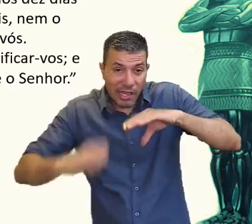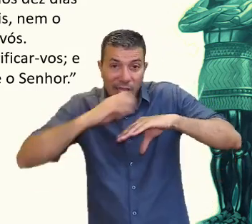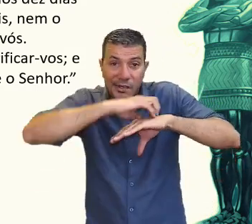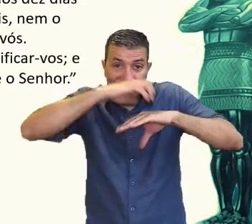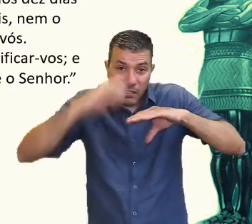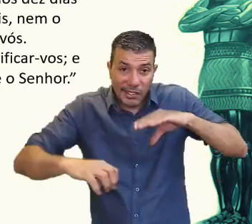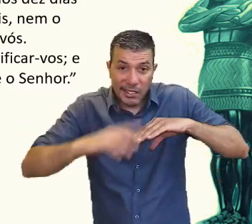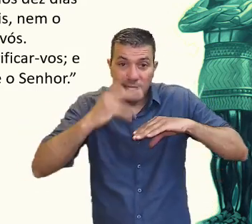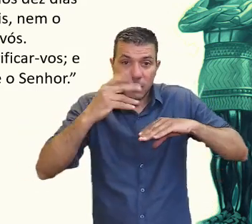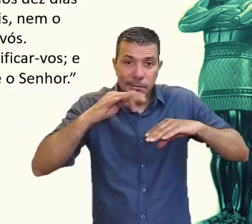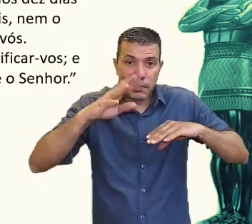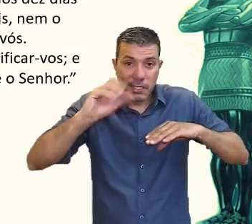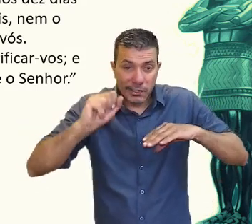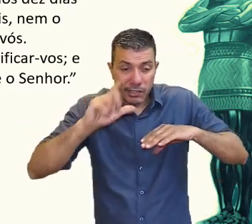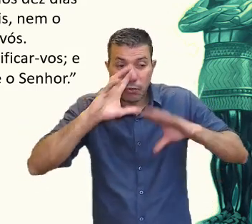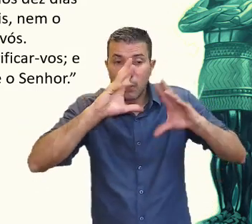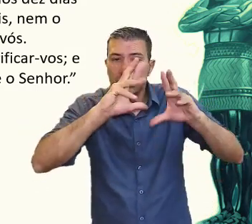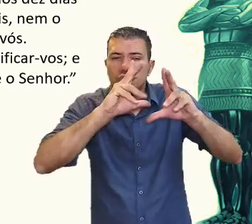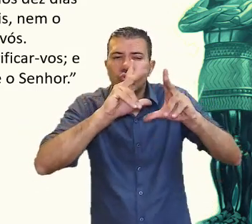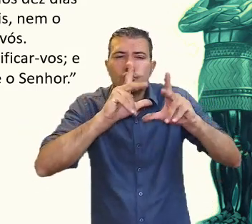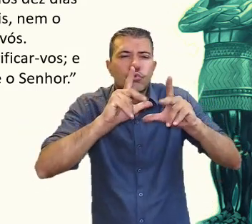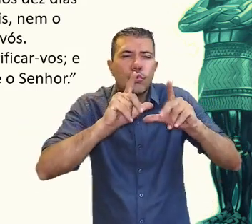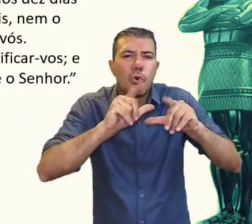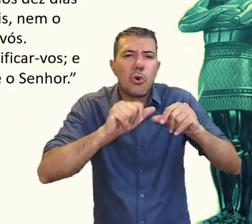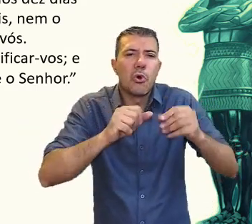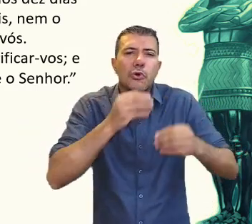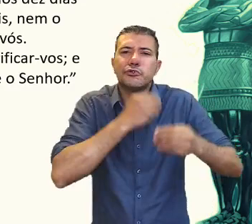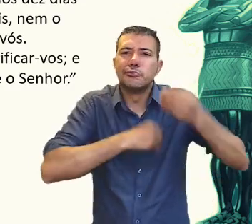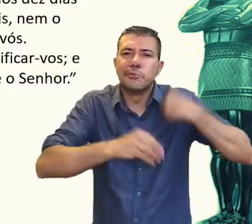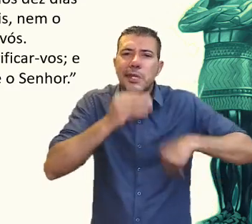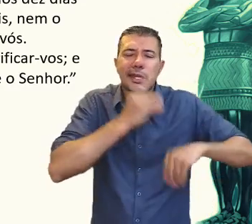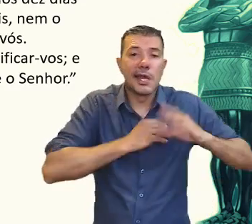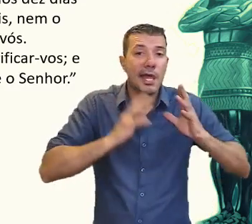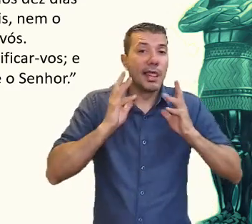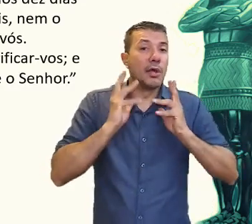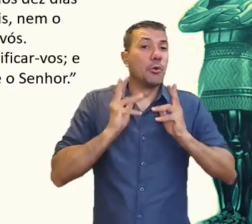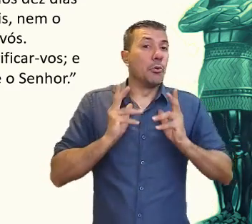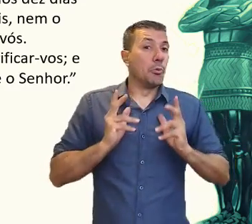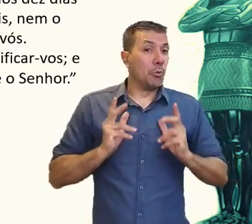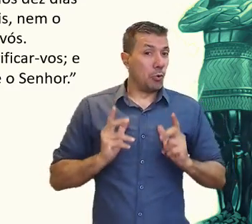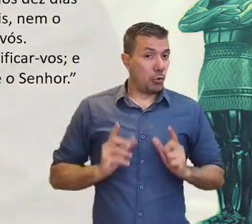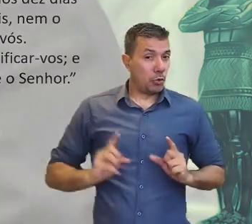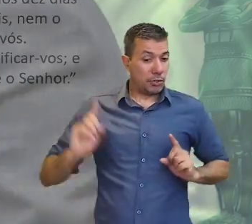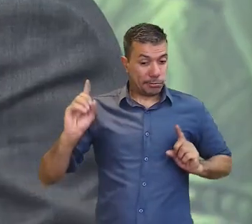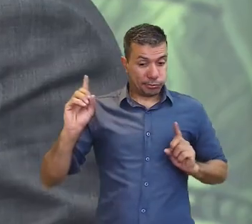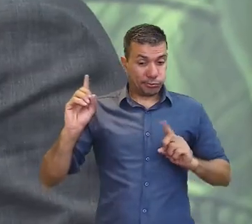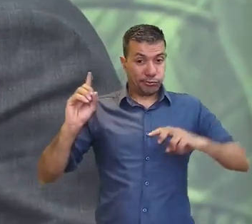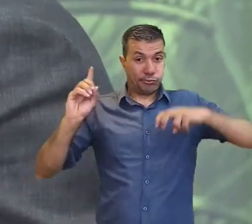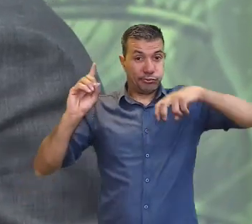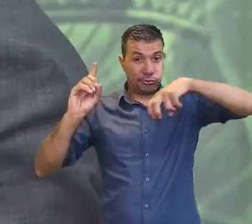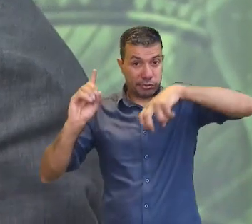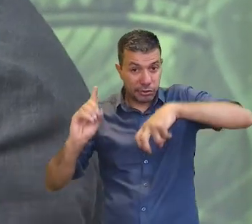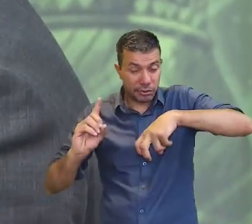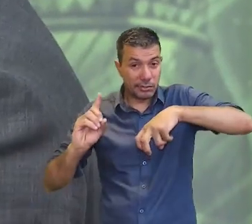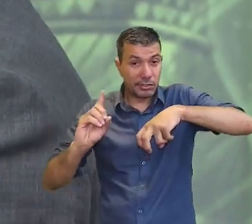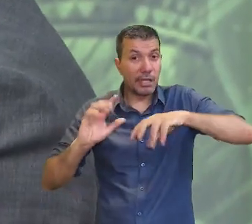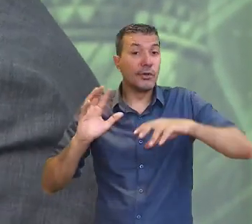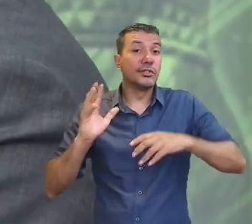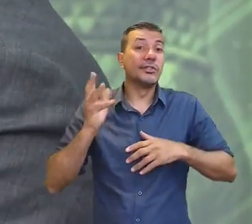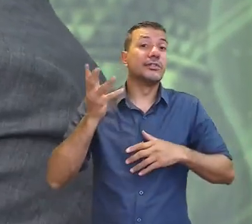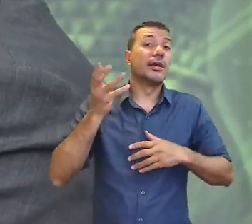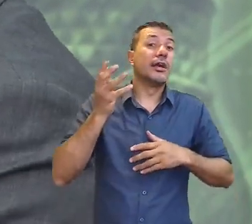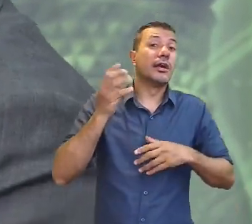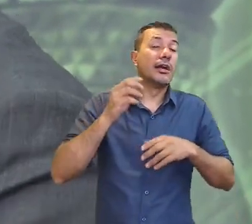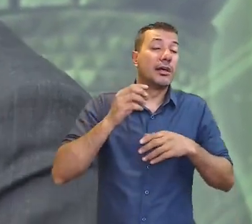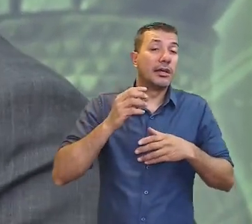e sereis purificados de todos os vossos pecados perante o Senhor. Acontecia